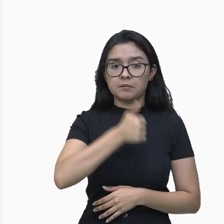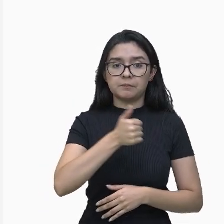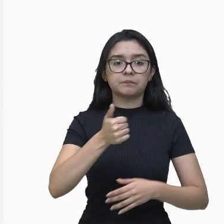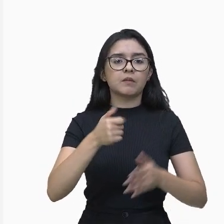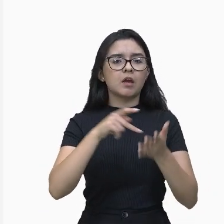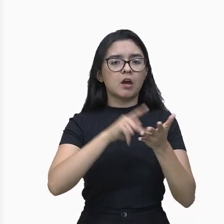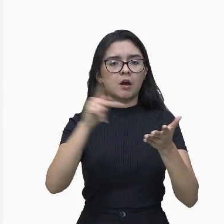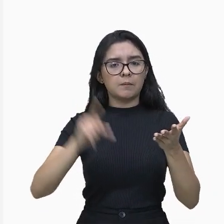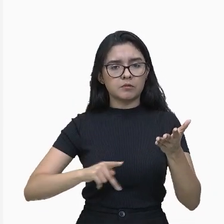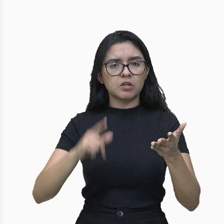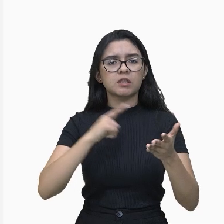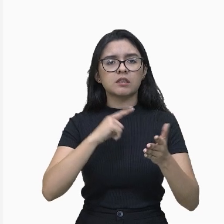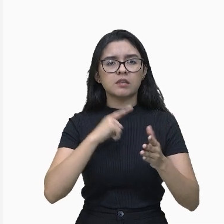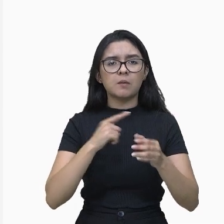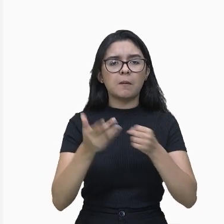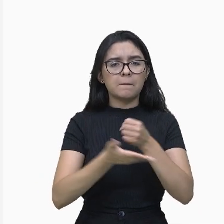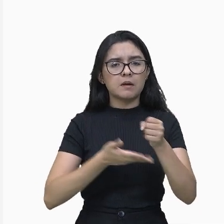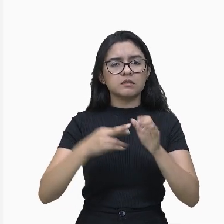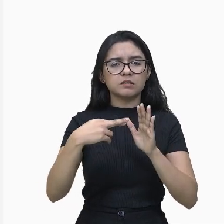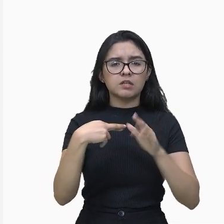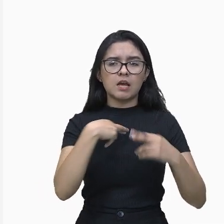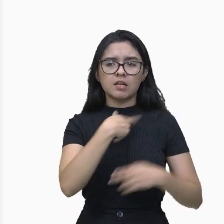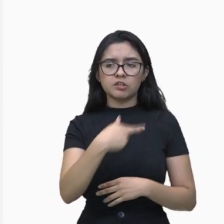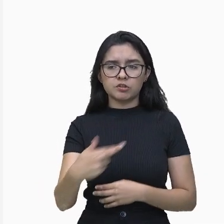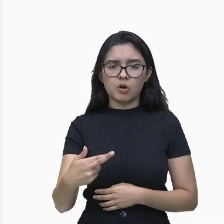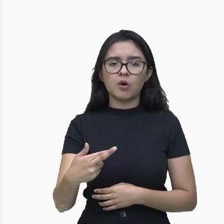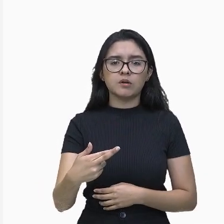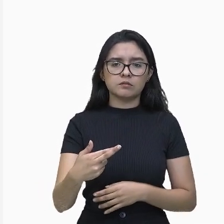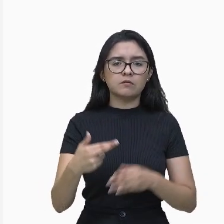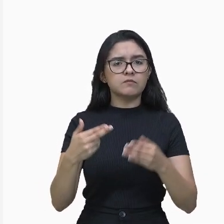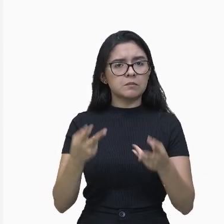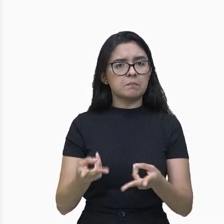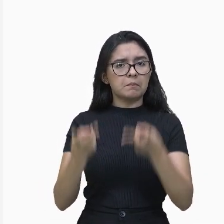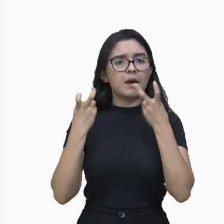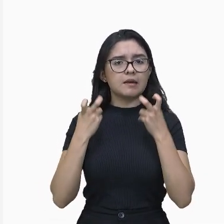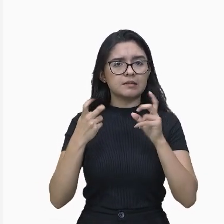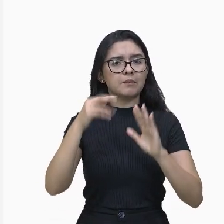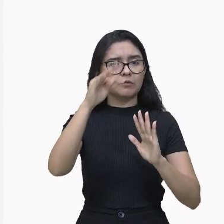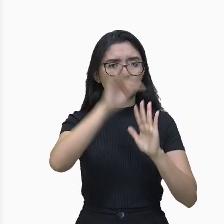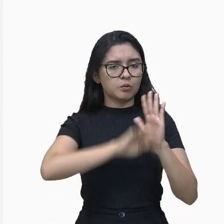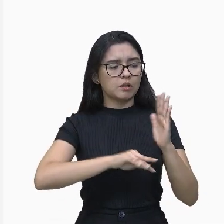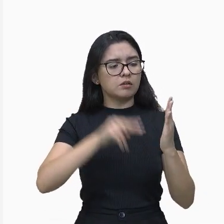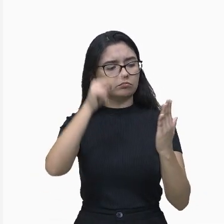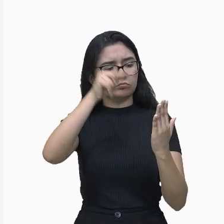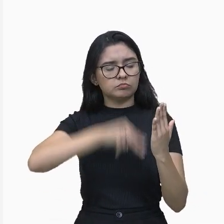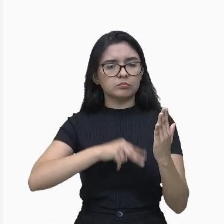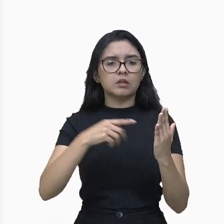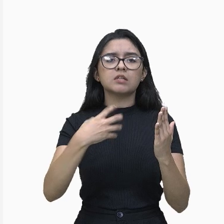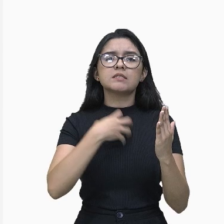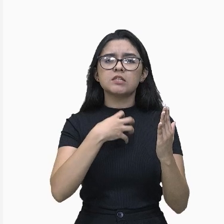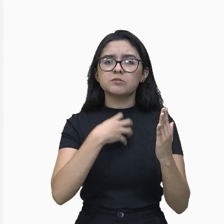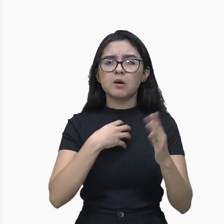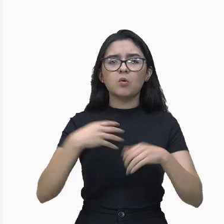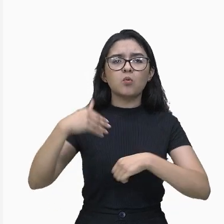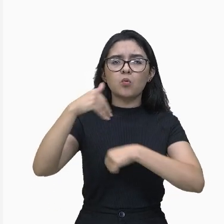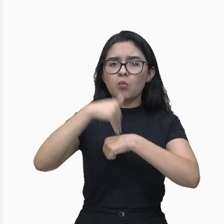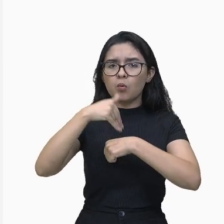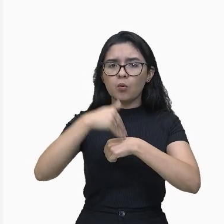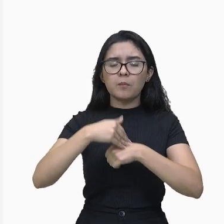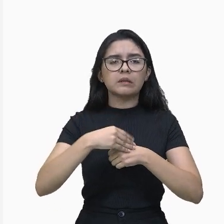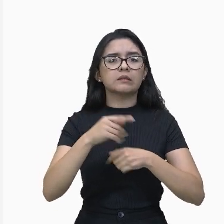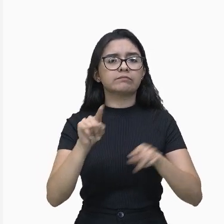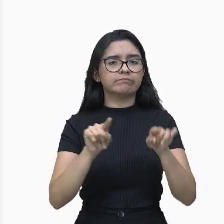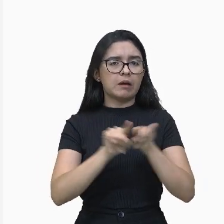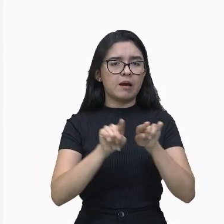acentuada religiosidade na qual fica evidente ou seja fica evidenciado um constante sentimento de culpa e